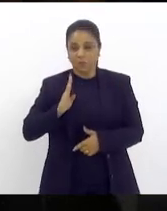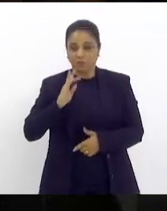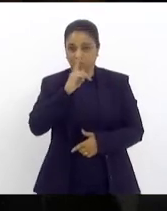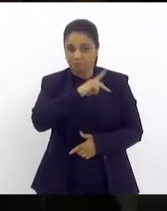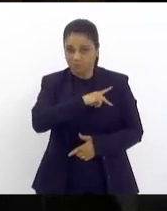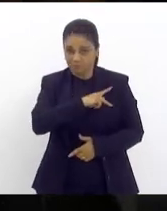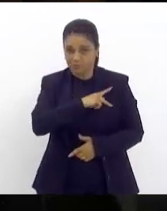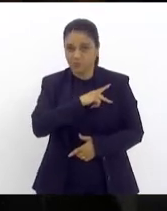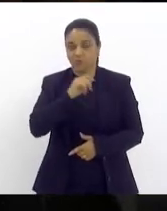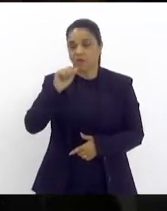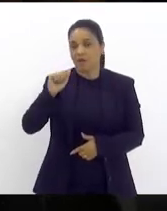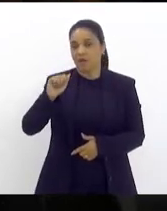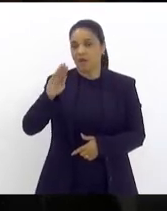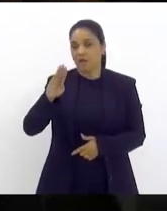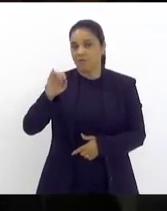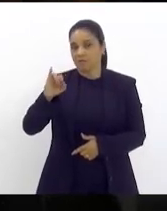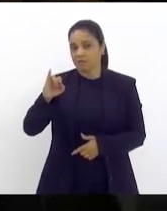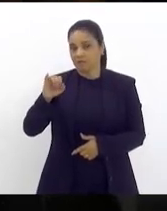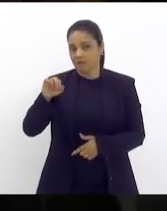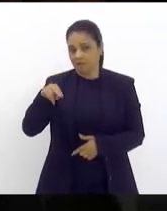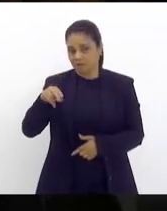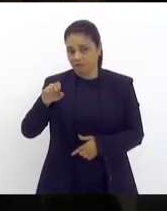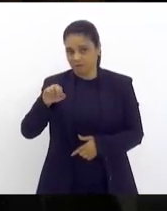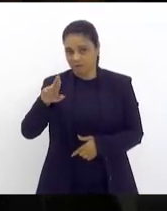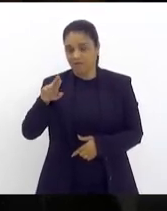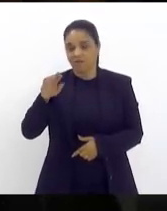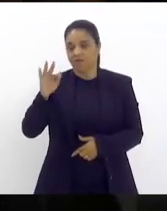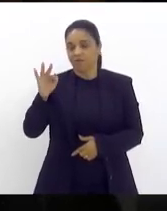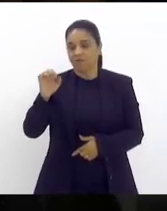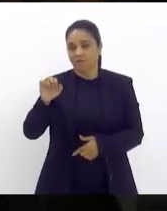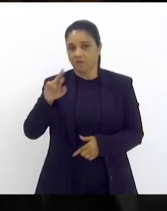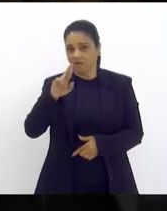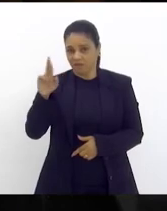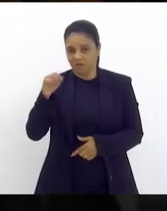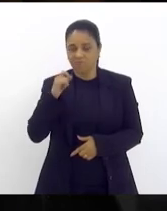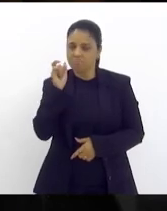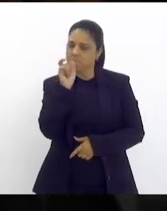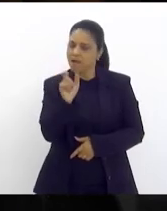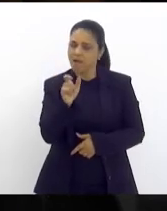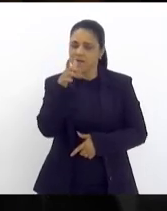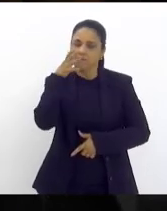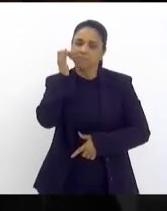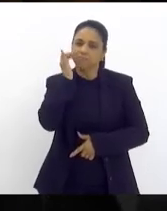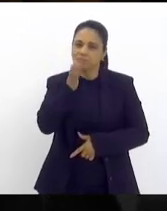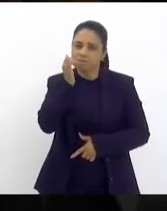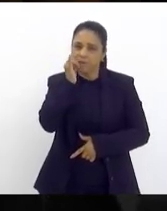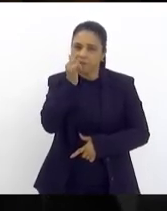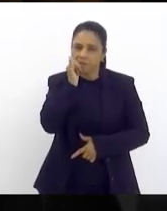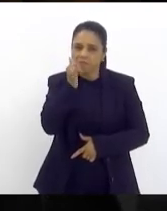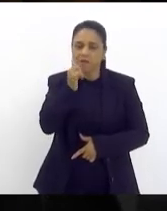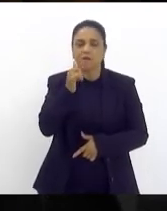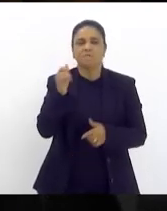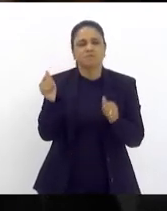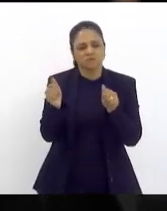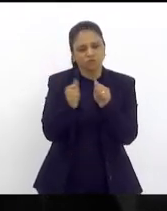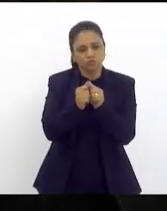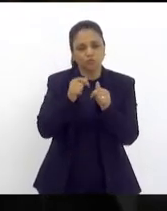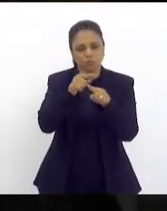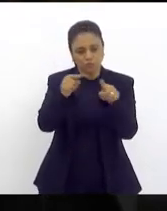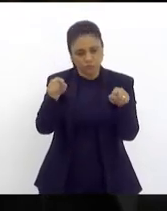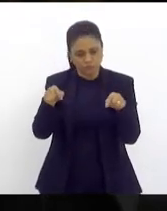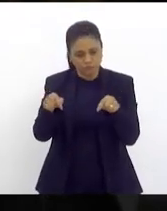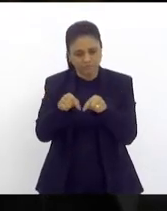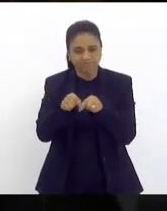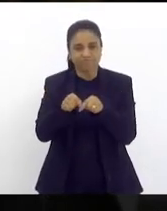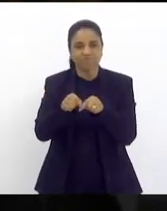grande líder, muito sábio as palavras sempre. Hoje, antes de a gente vir para o plenário, passamos no gabinete do Léo Vieira, e lá eu pude